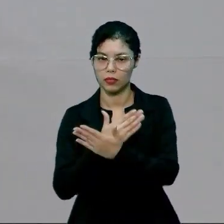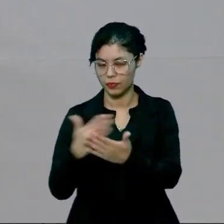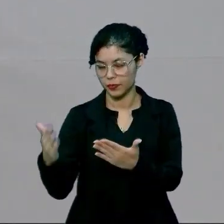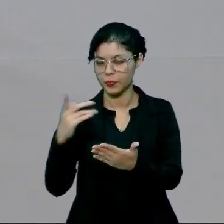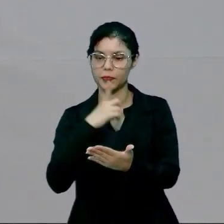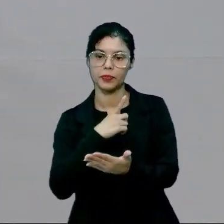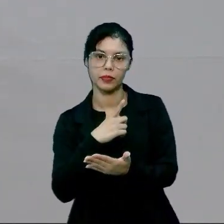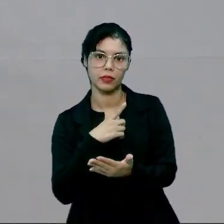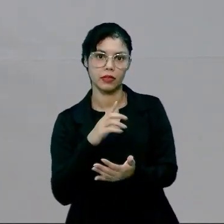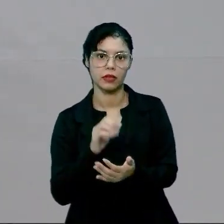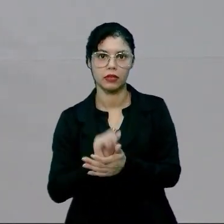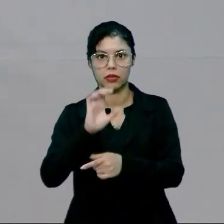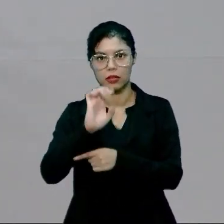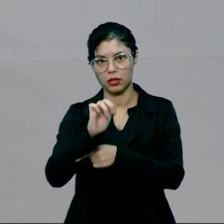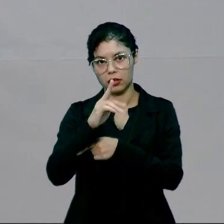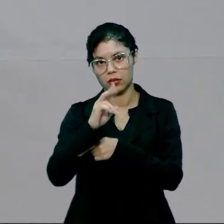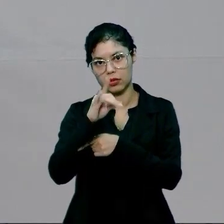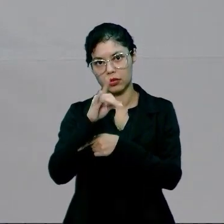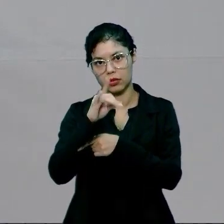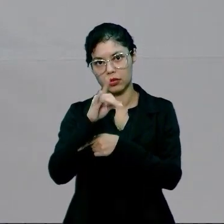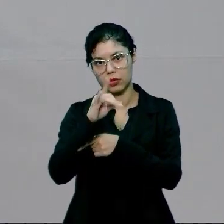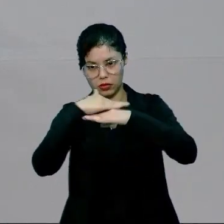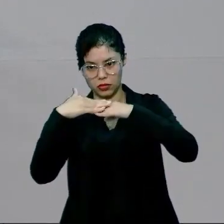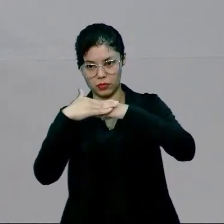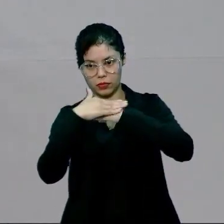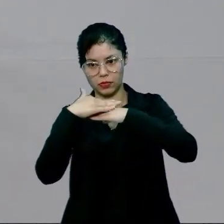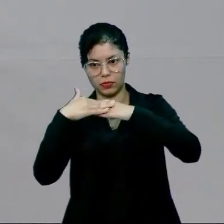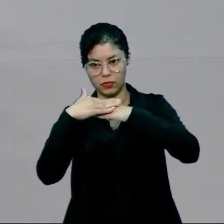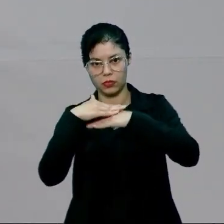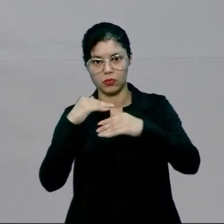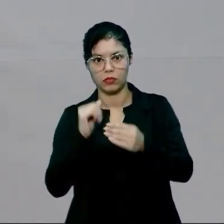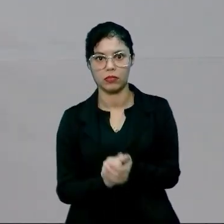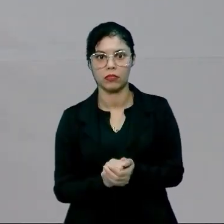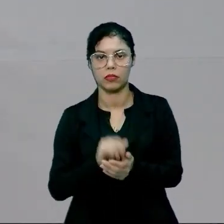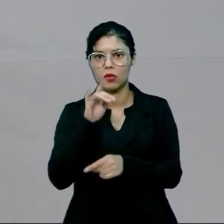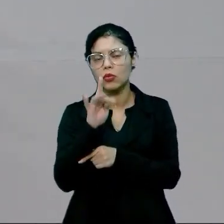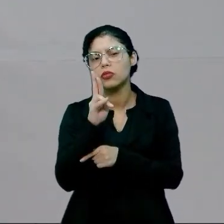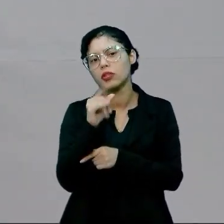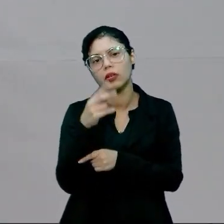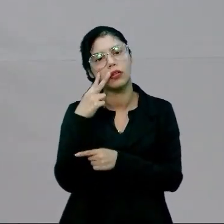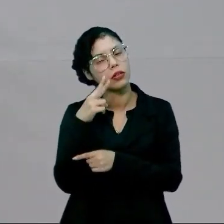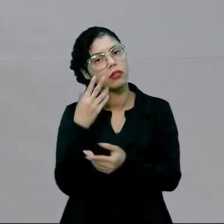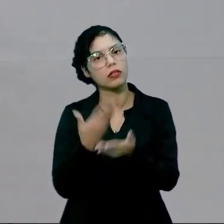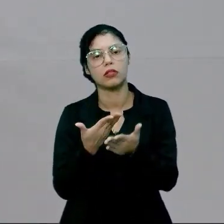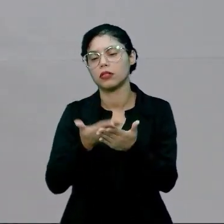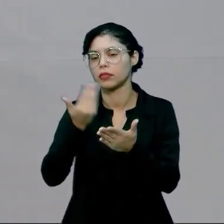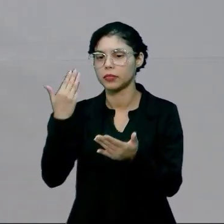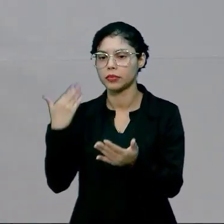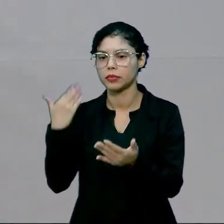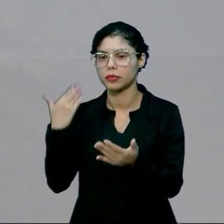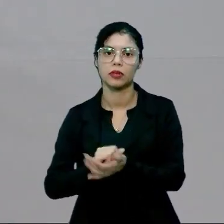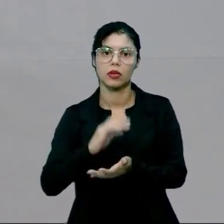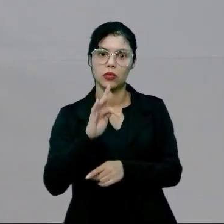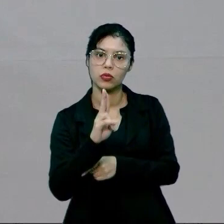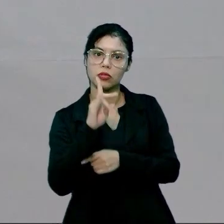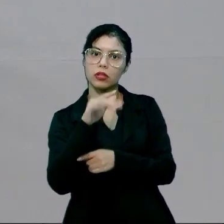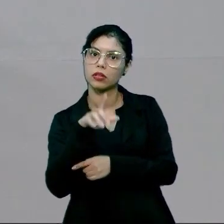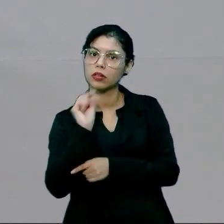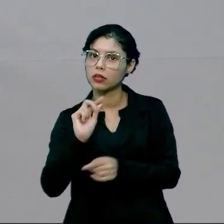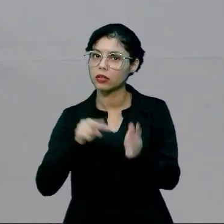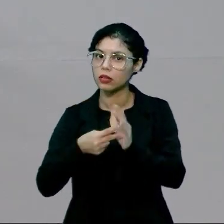a ter epiderme, a Bryophytes, e também ter a cutícula, coisa que a gente viu na outra aula. Cutícula quer dizer o